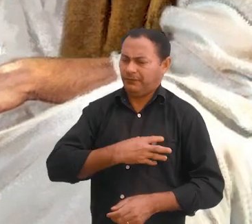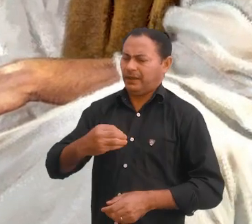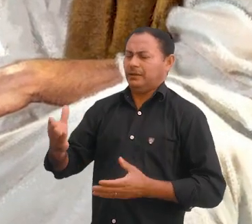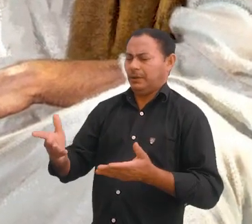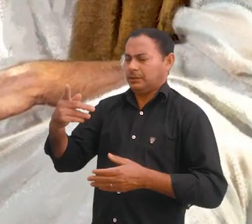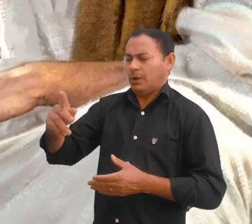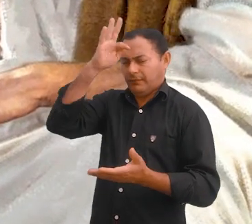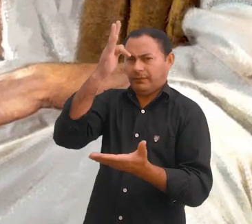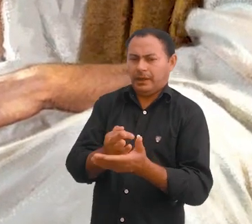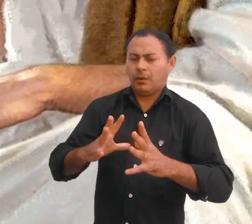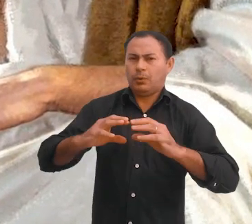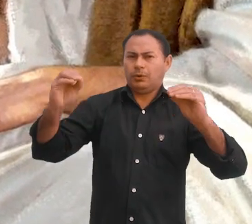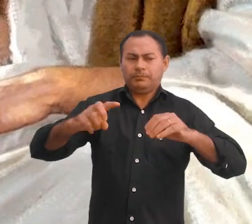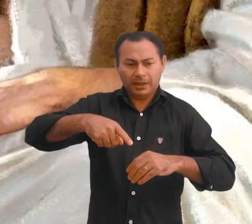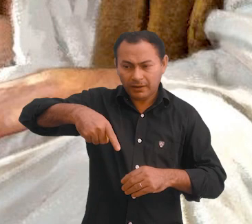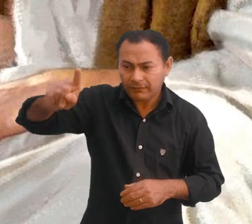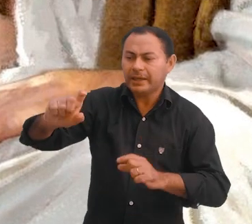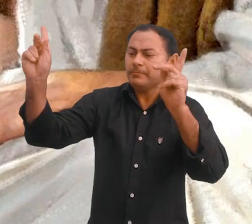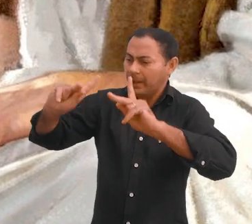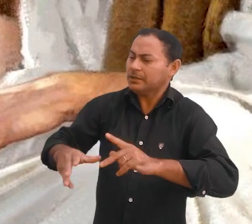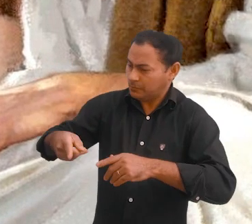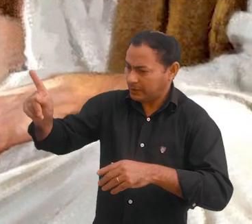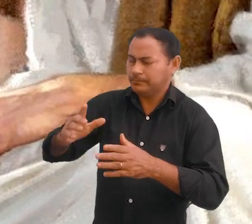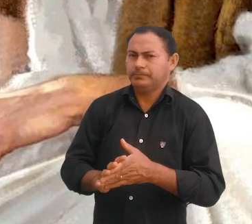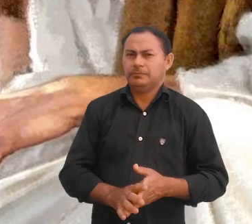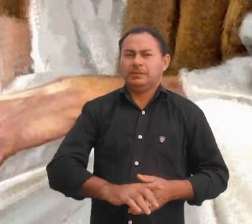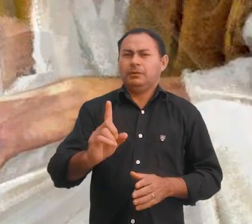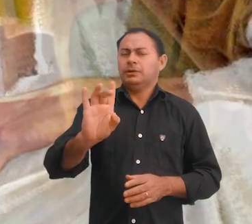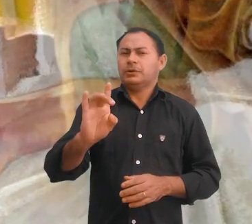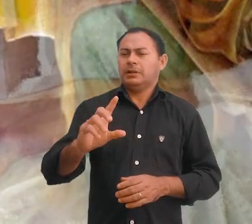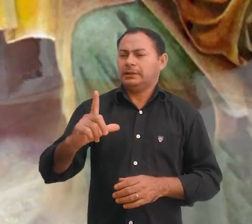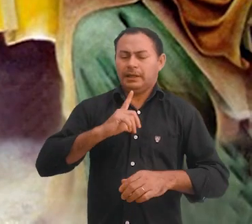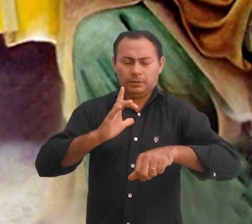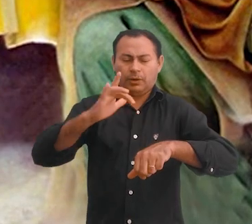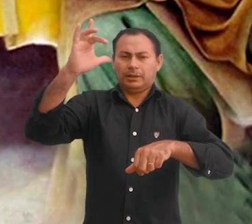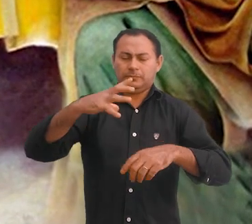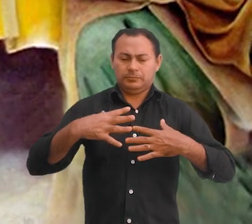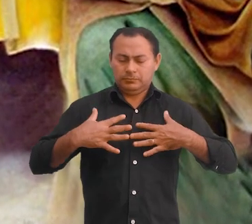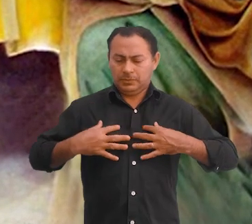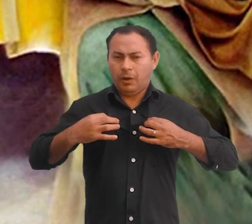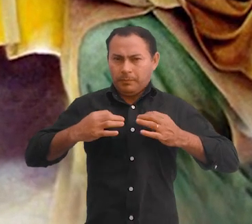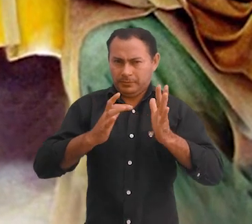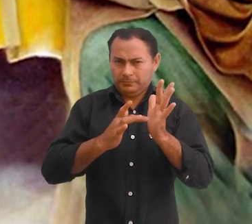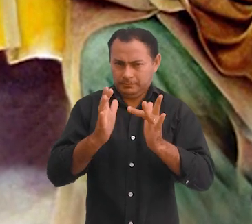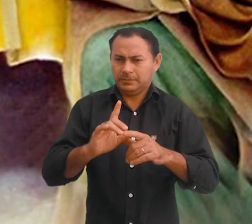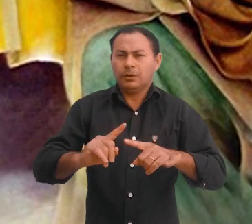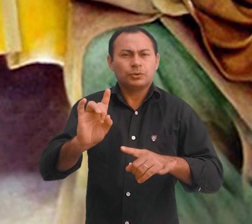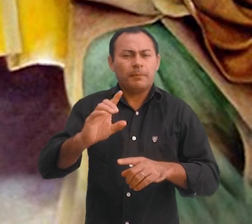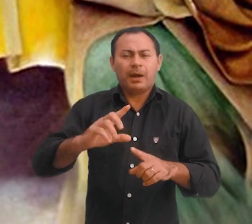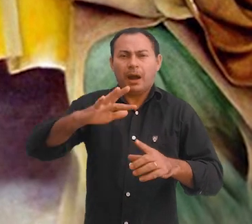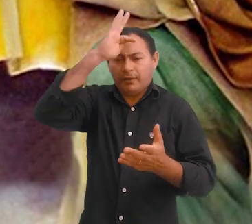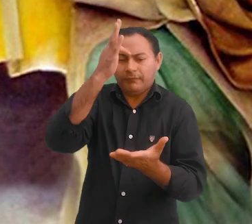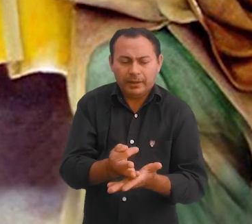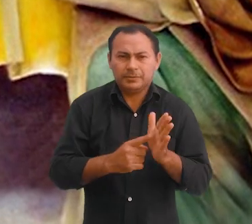dizer, filha, a sua fé a curou, vá em paz. Não foi só o fato dela ter tocado no manto de Jesus, mas